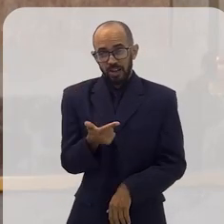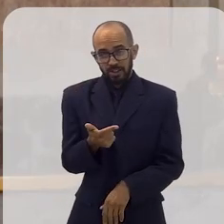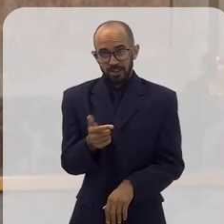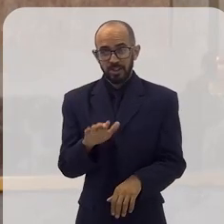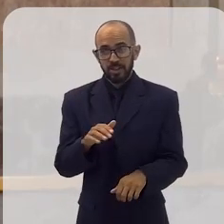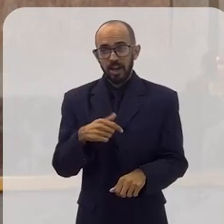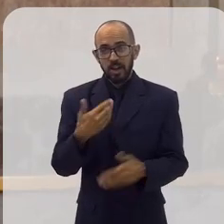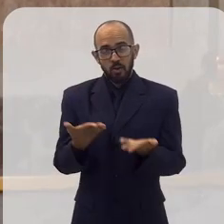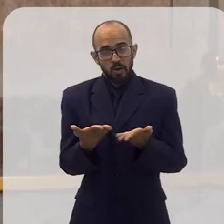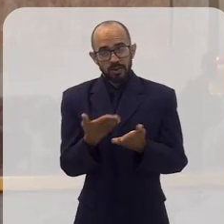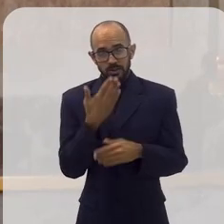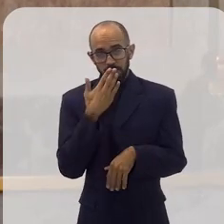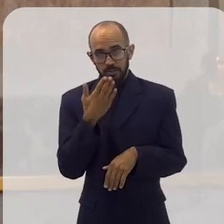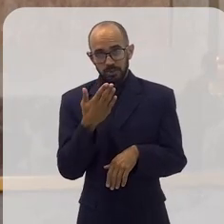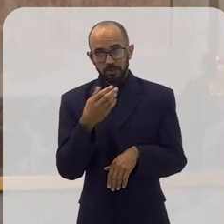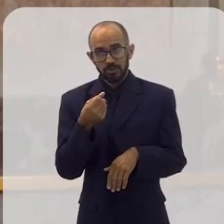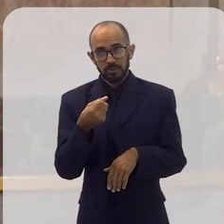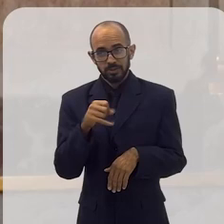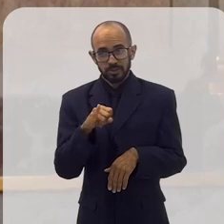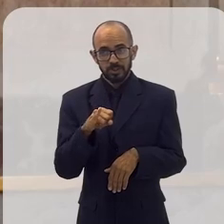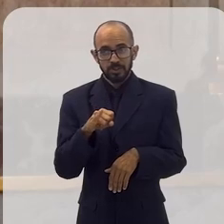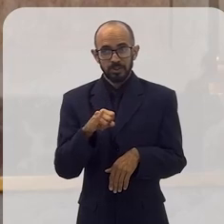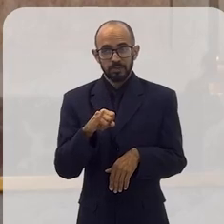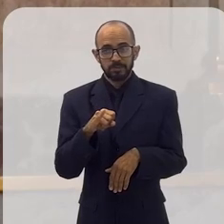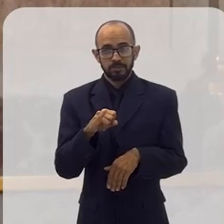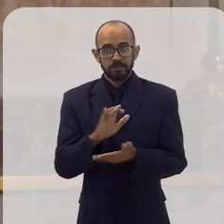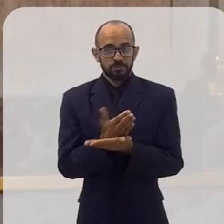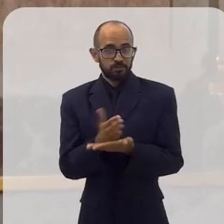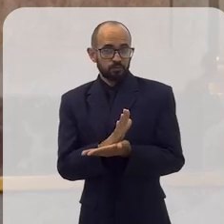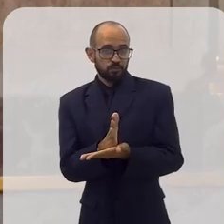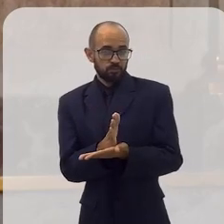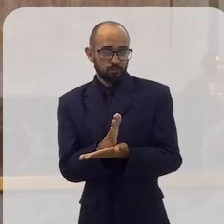Estamos agora pedindo se alguns de nossos